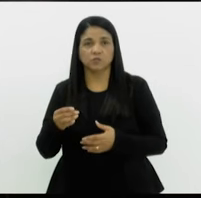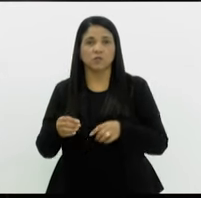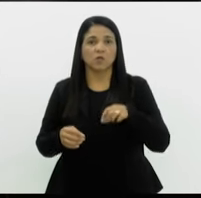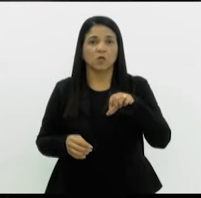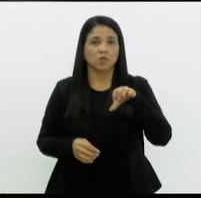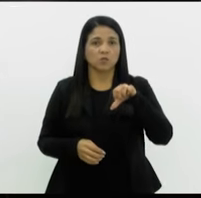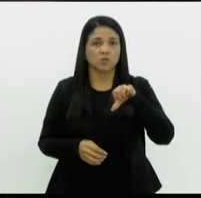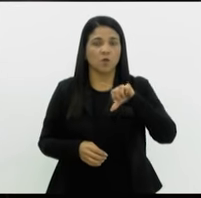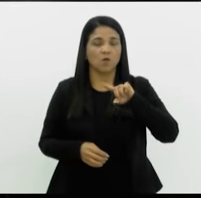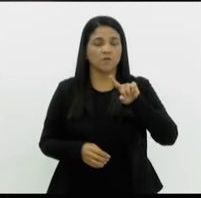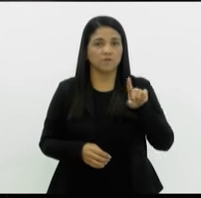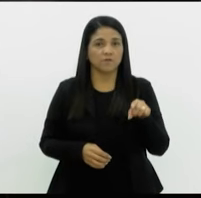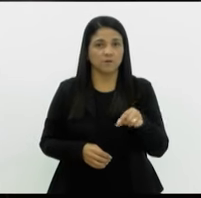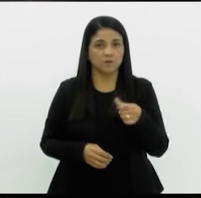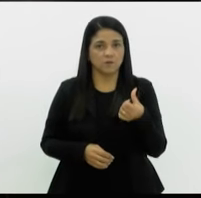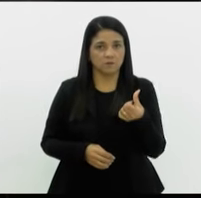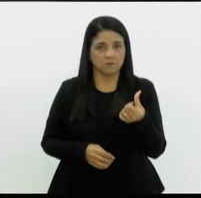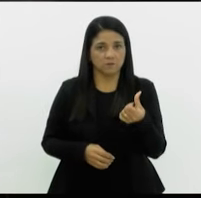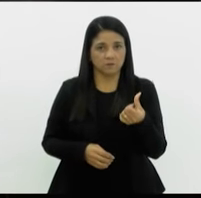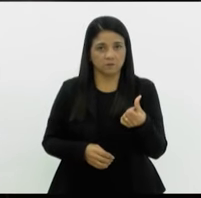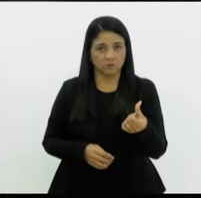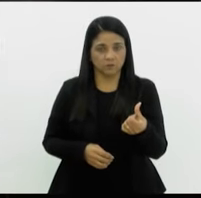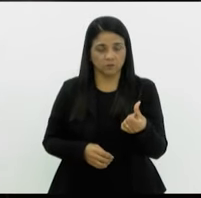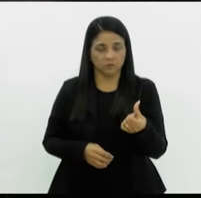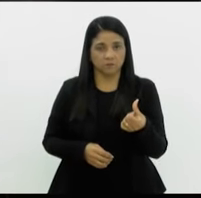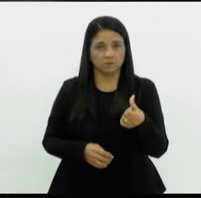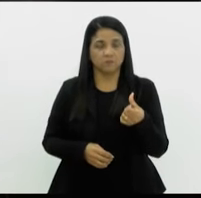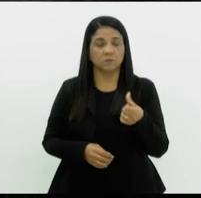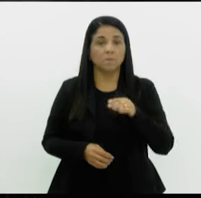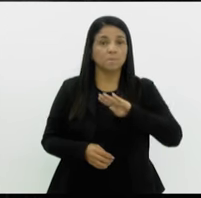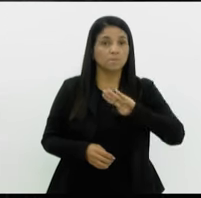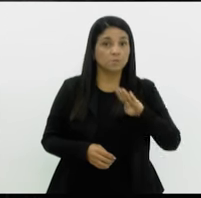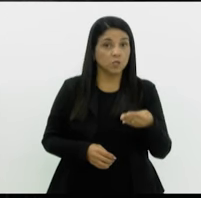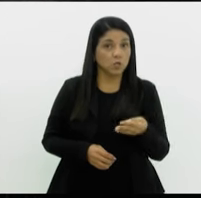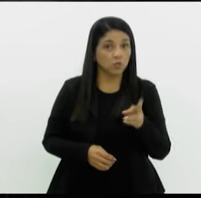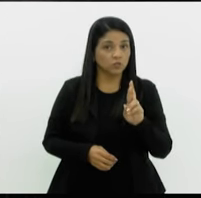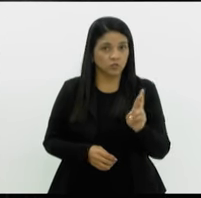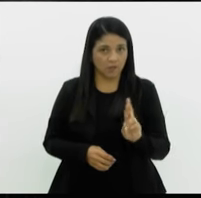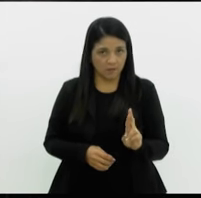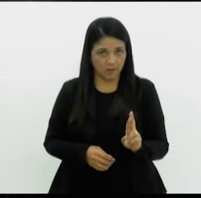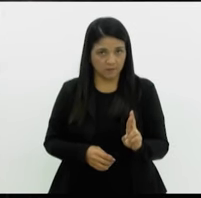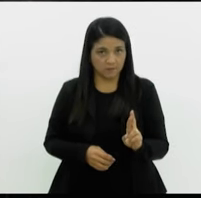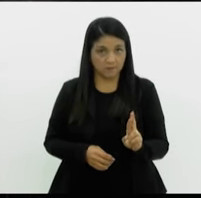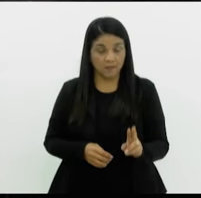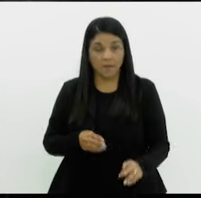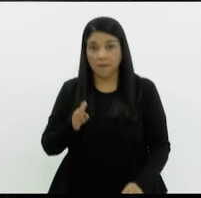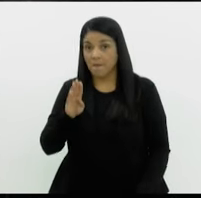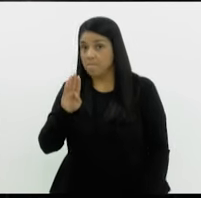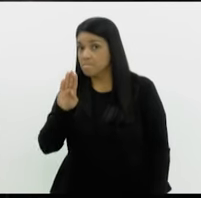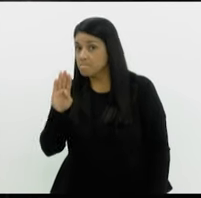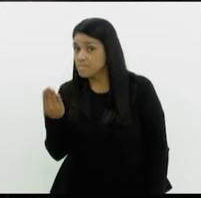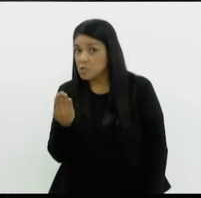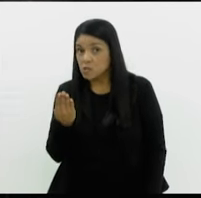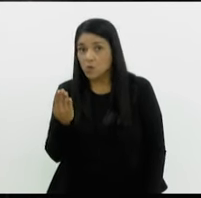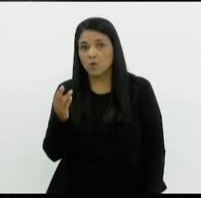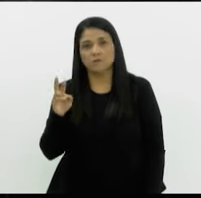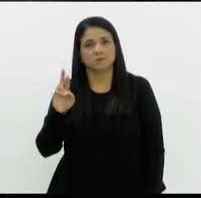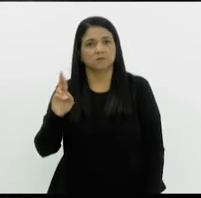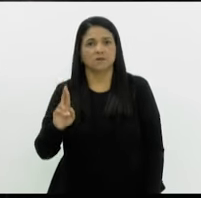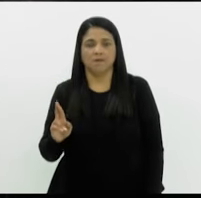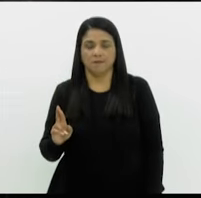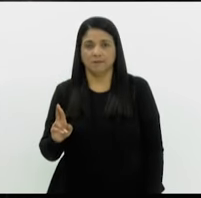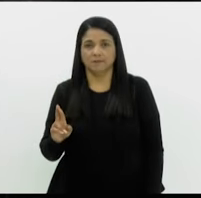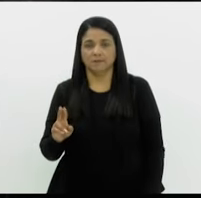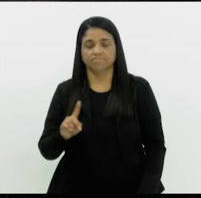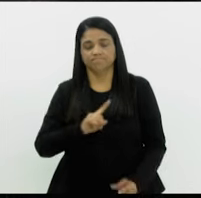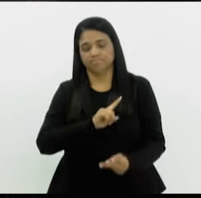bilhões de reais. Estou falando bilhões de reais. A